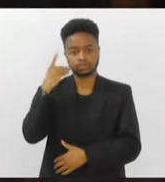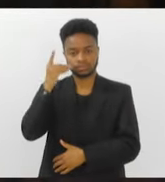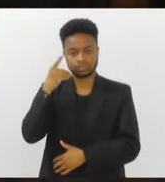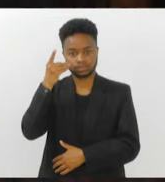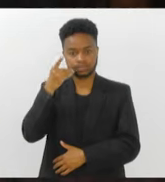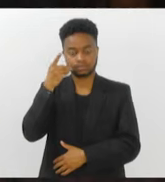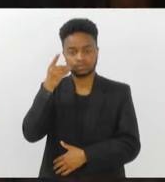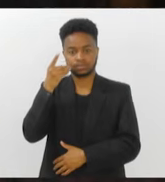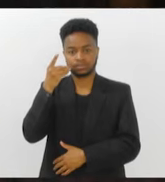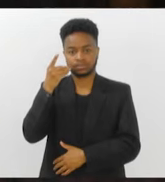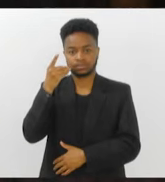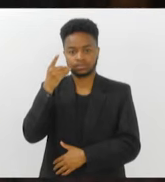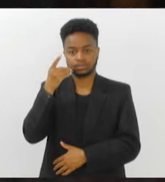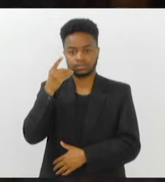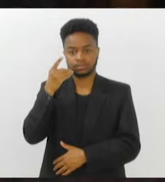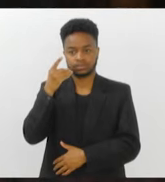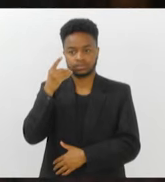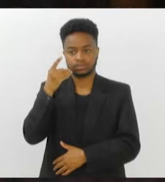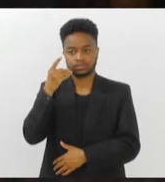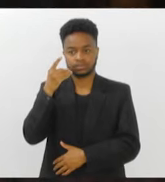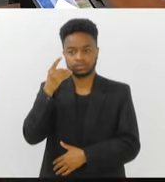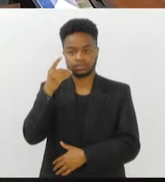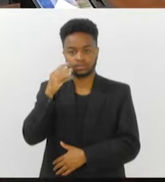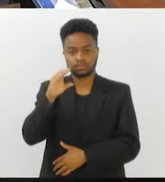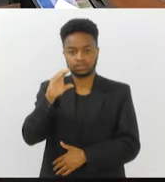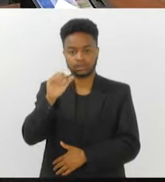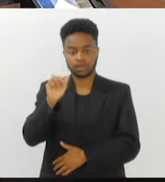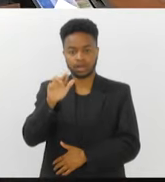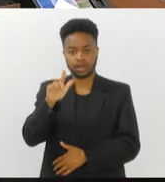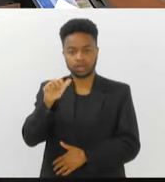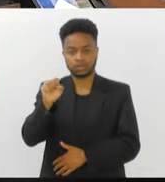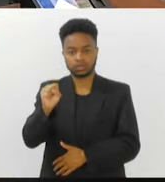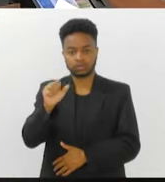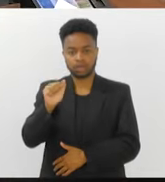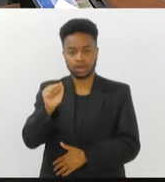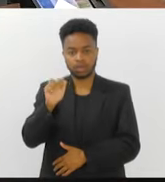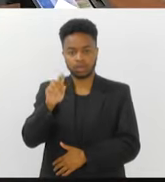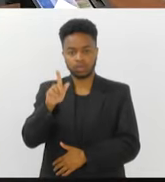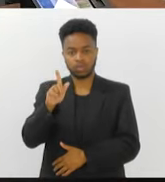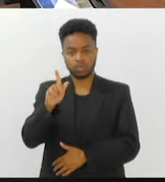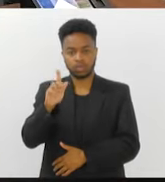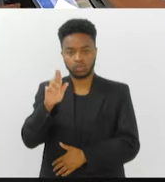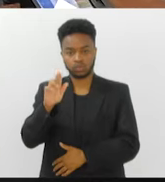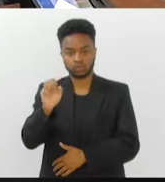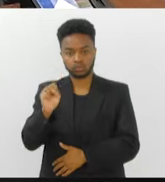deputado Chico é autor. Deputado Carlos Augusto, por favor.